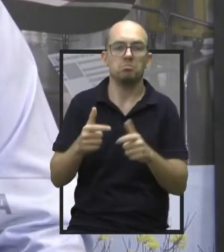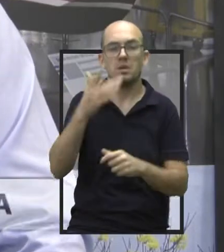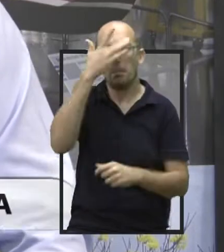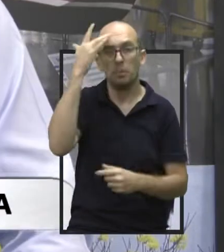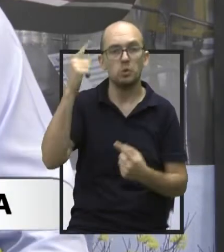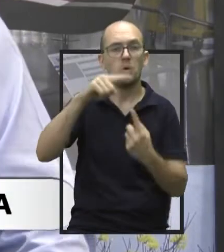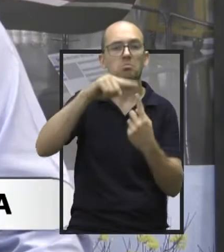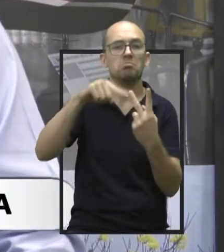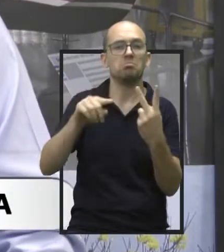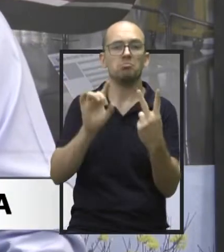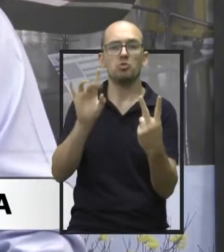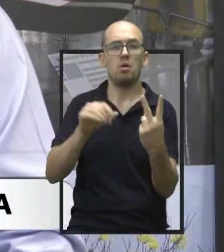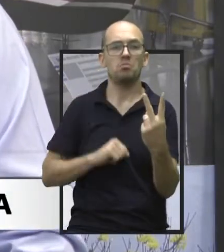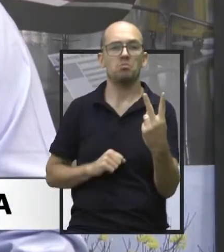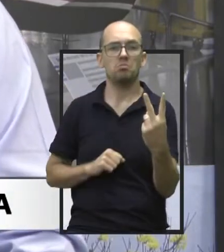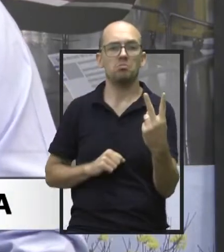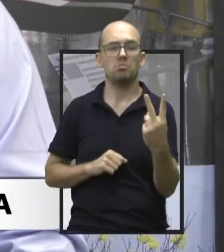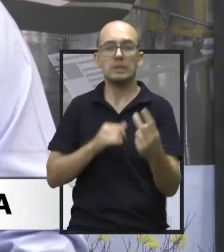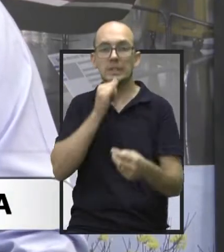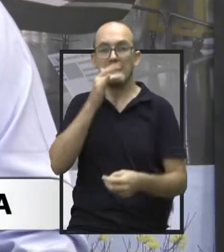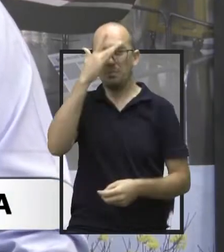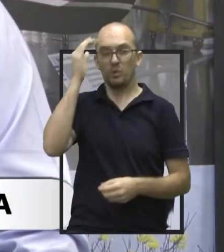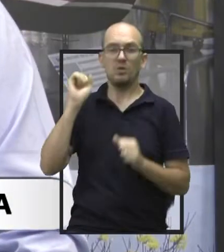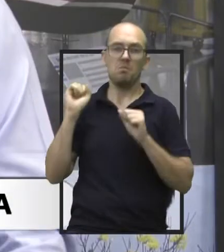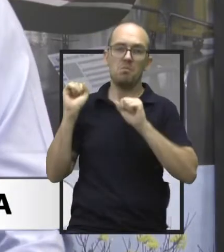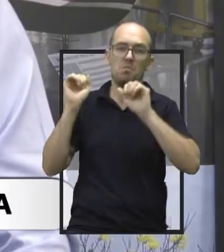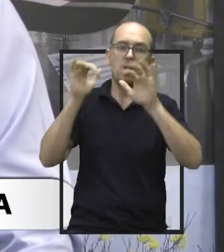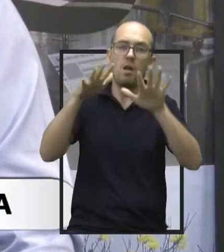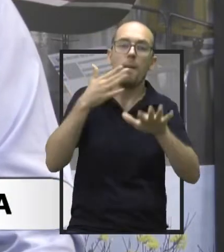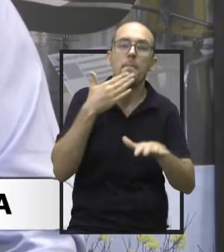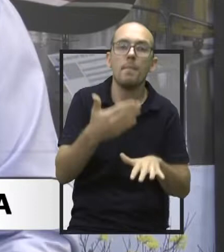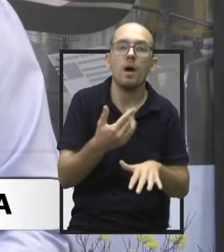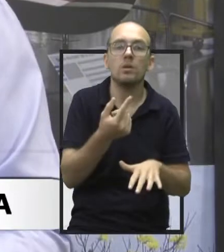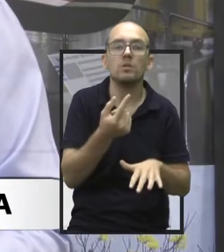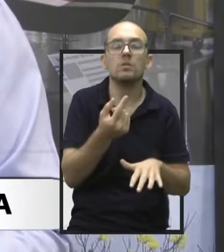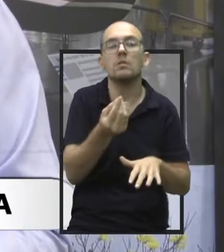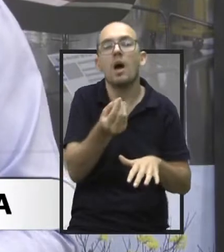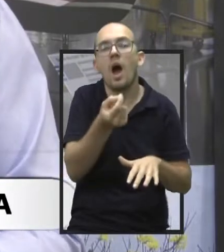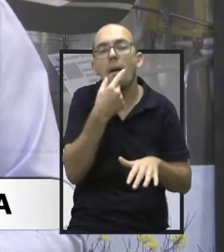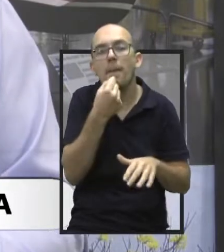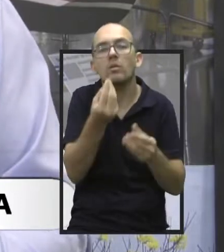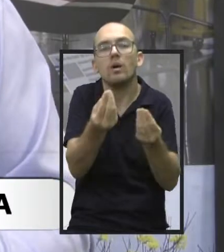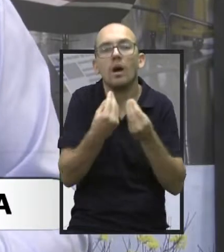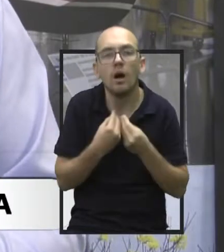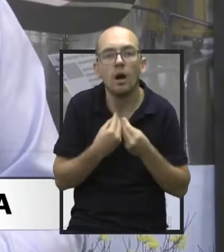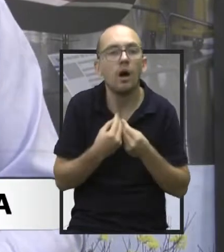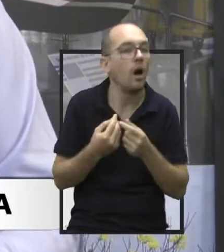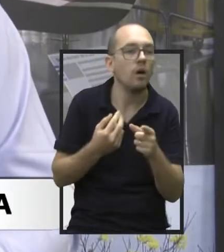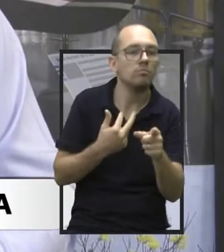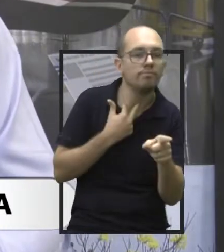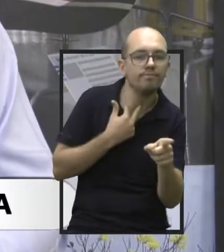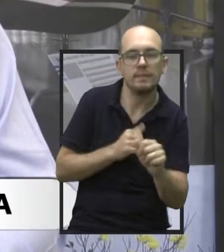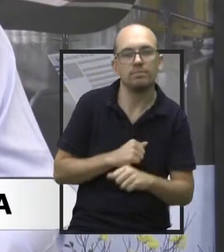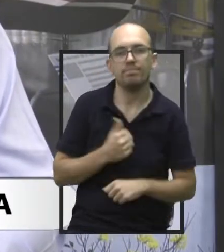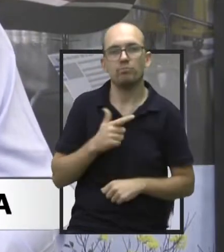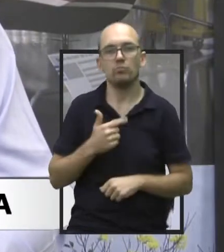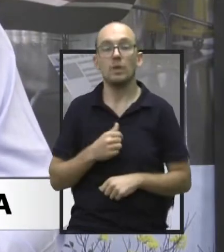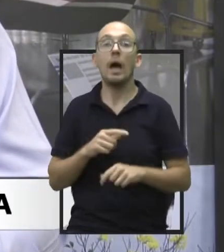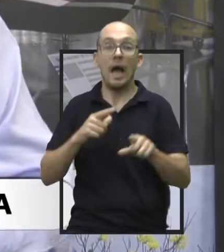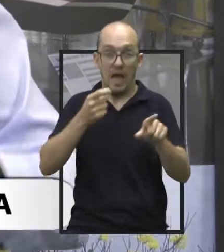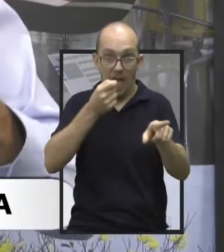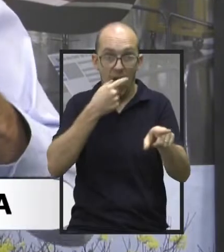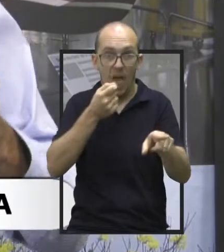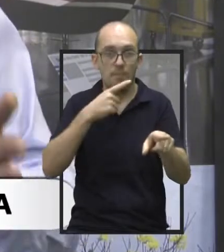100 pessoas, 50 volta para casa. E aí? Não tem atendimento para entregar o medicamento. Não é que não tem o